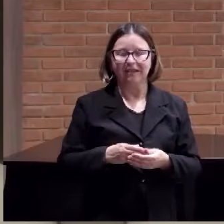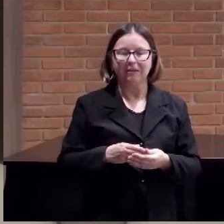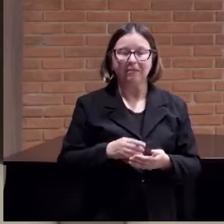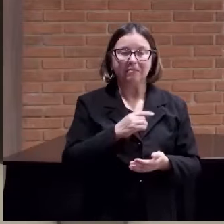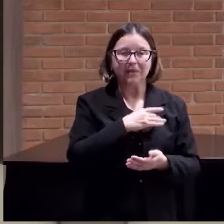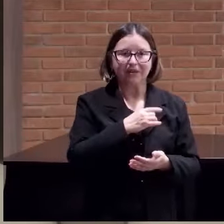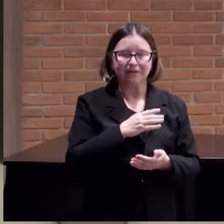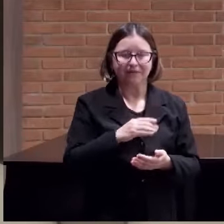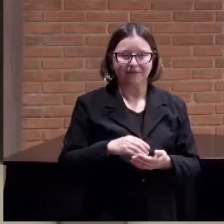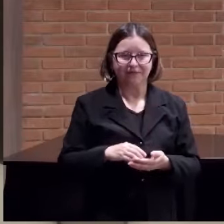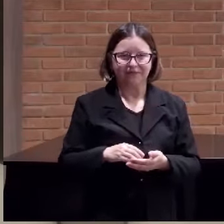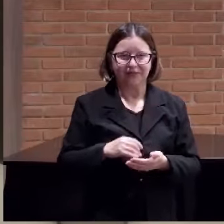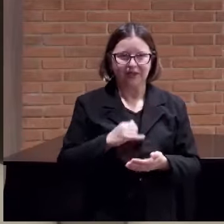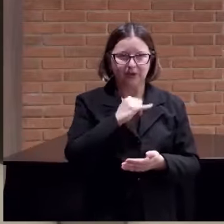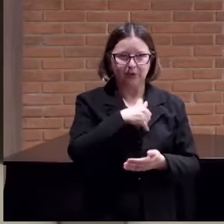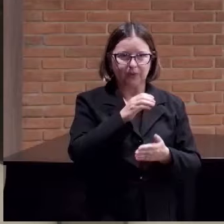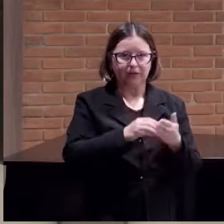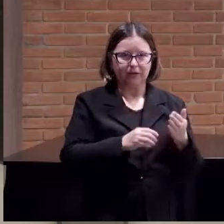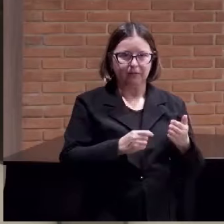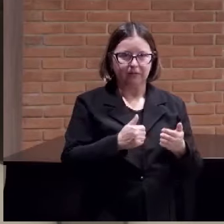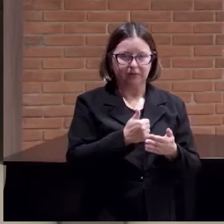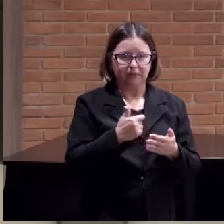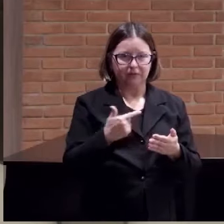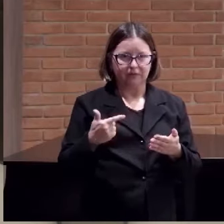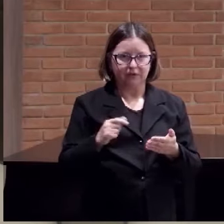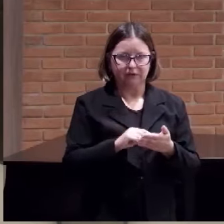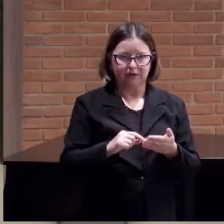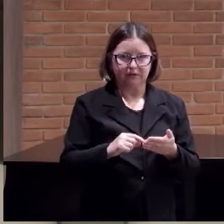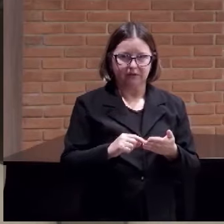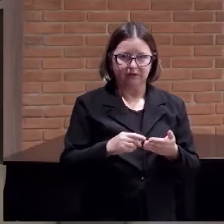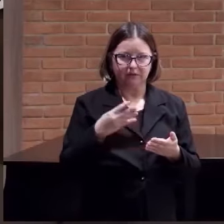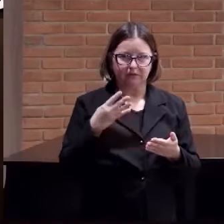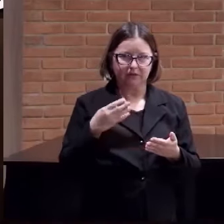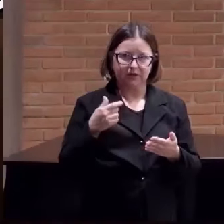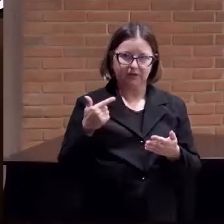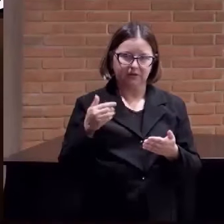versos 42 a 43.